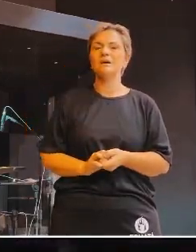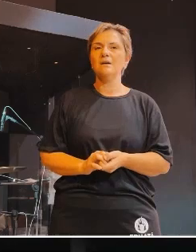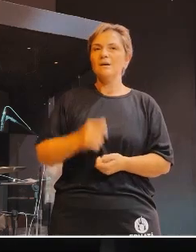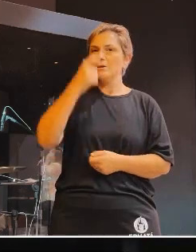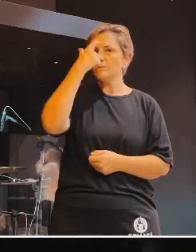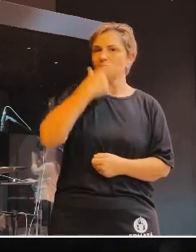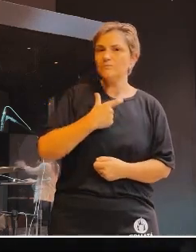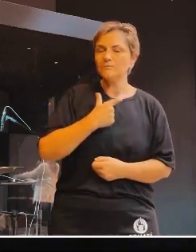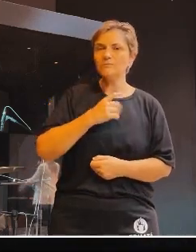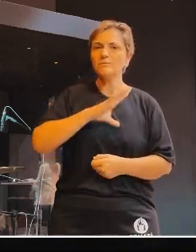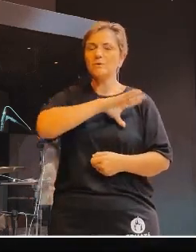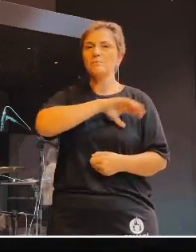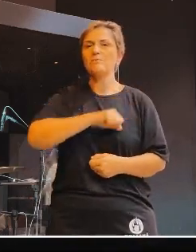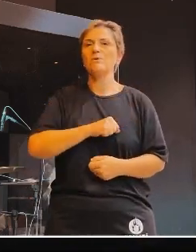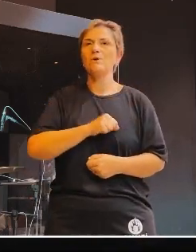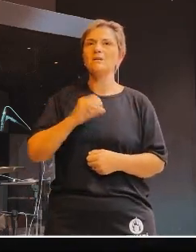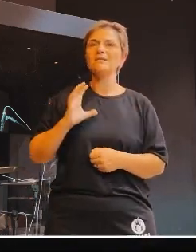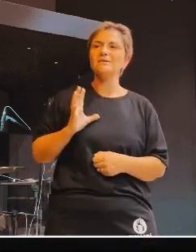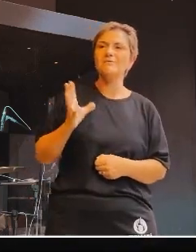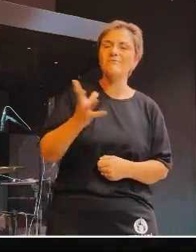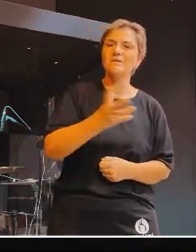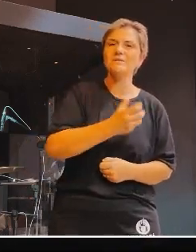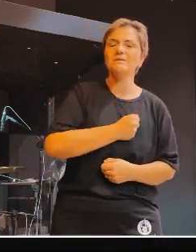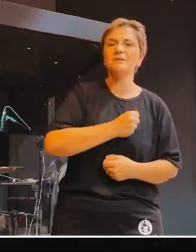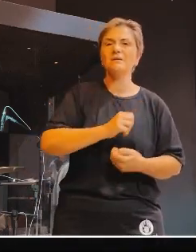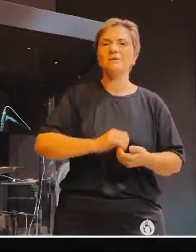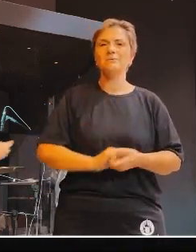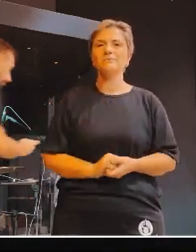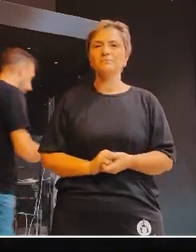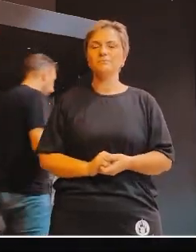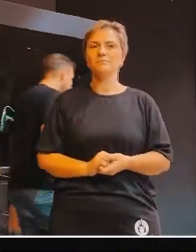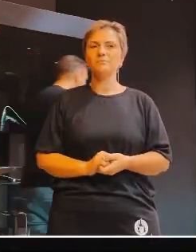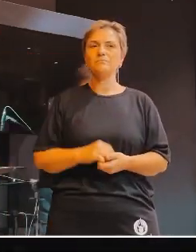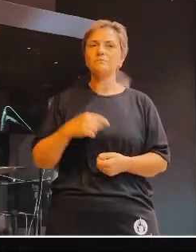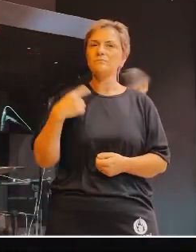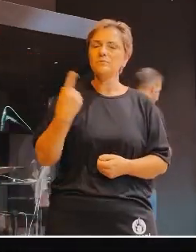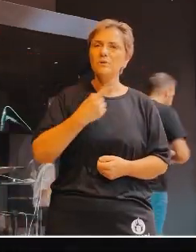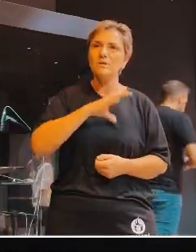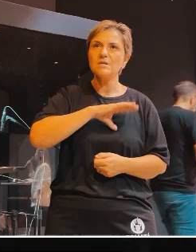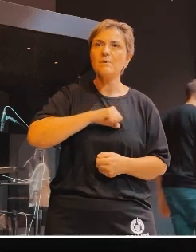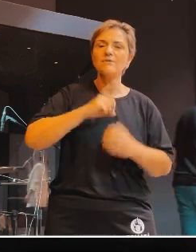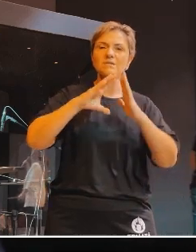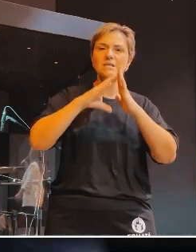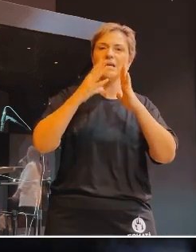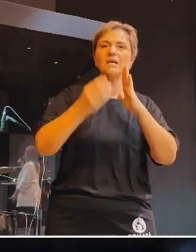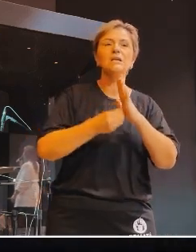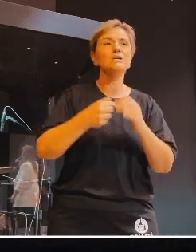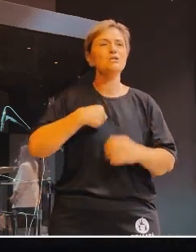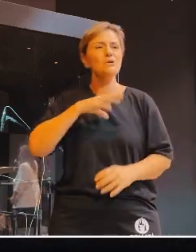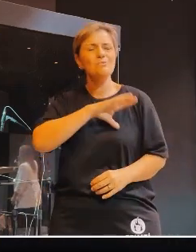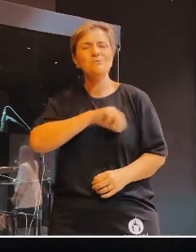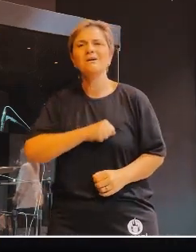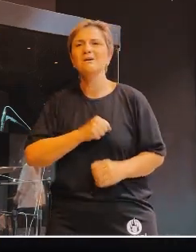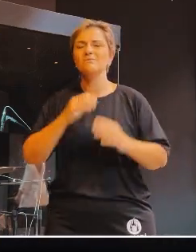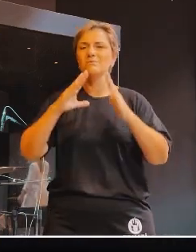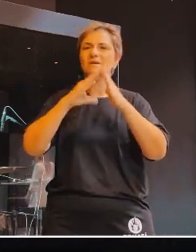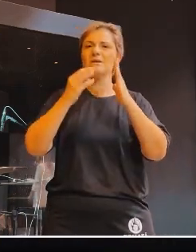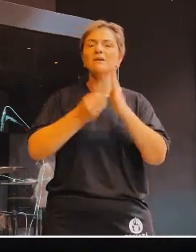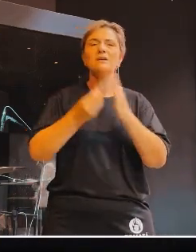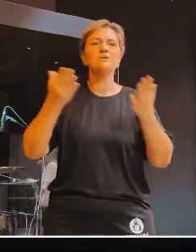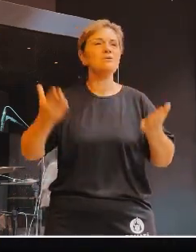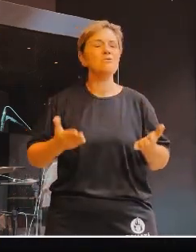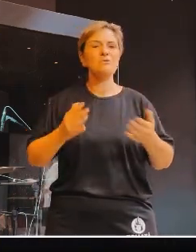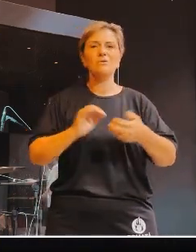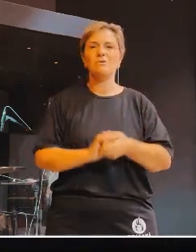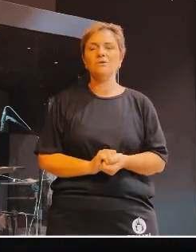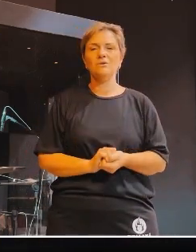amor, instrumento de salvação. Nós amávamos ser igreja e eu amo ser igreja hoje. E isso